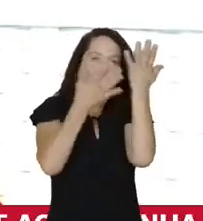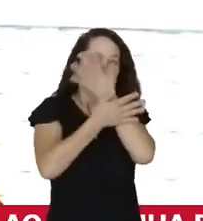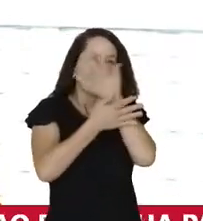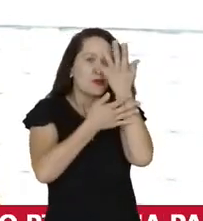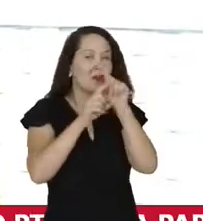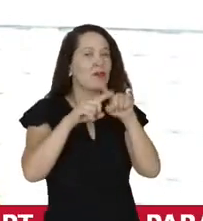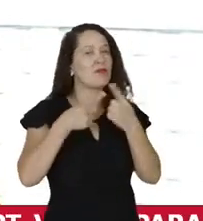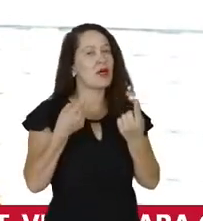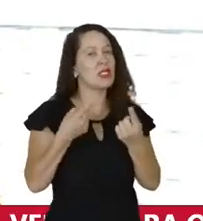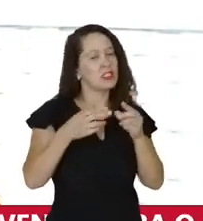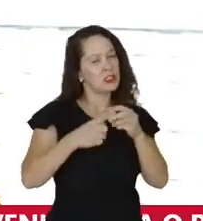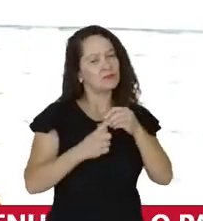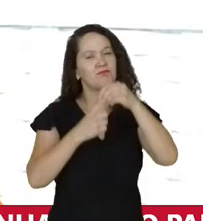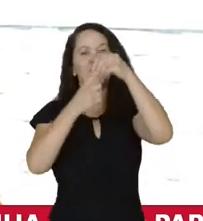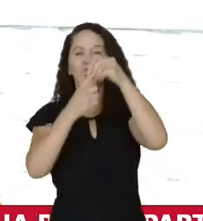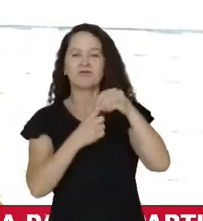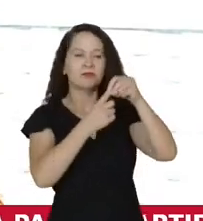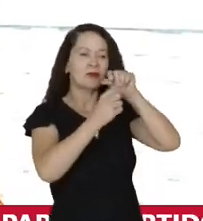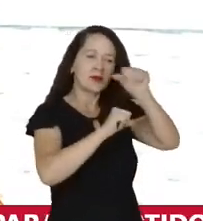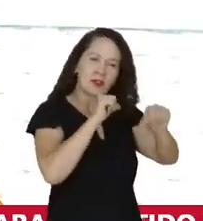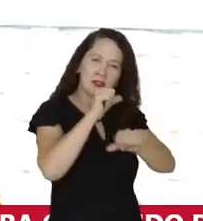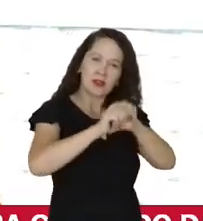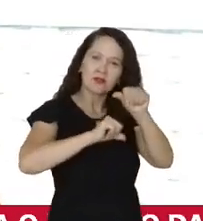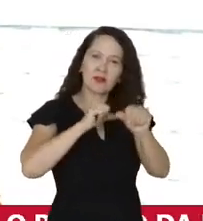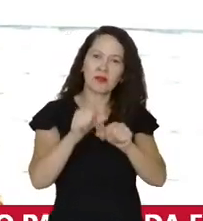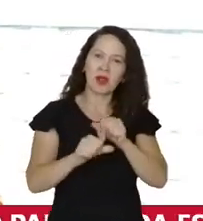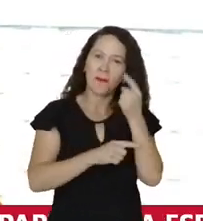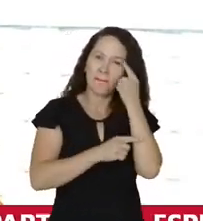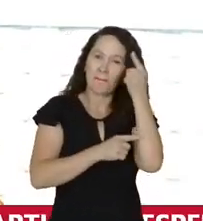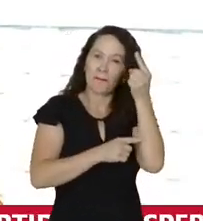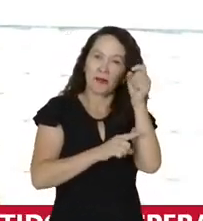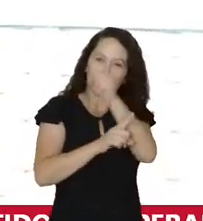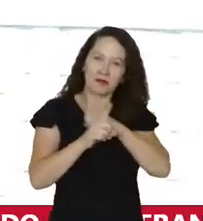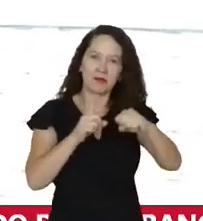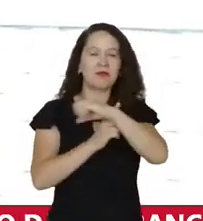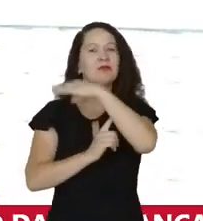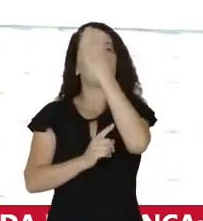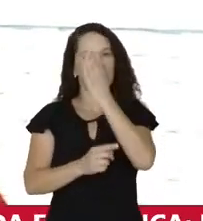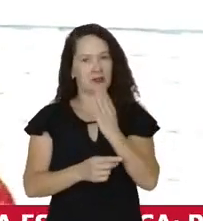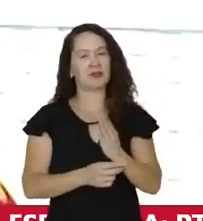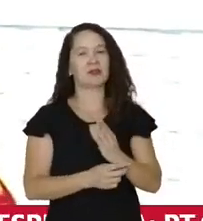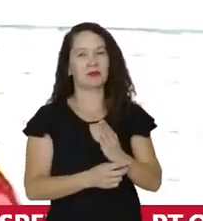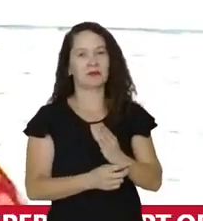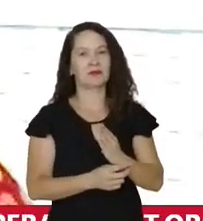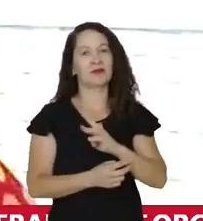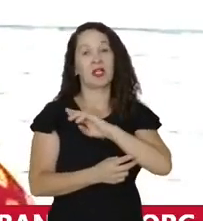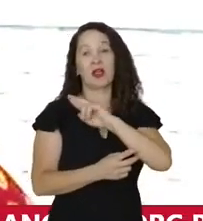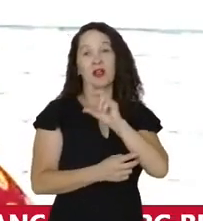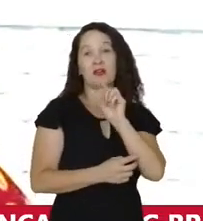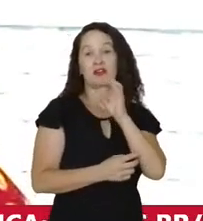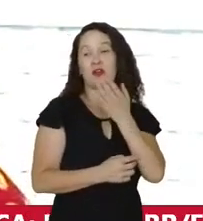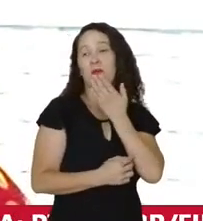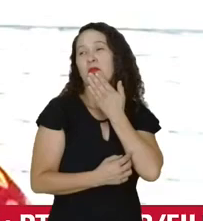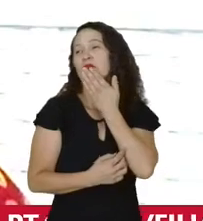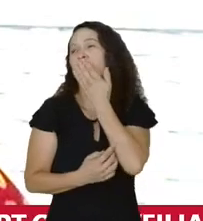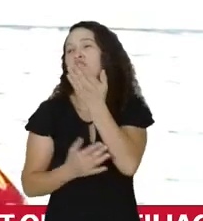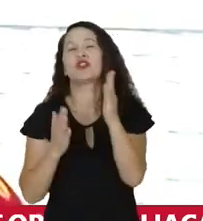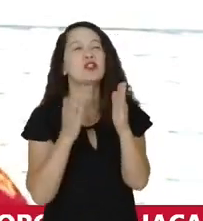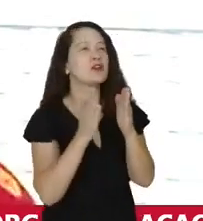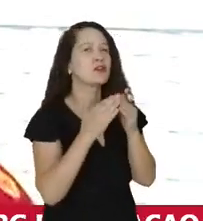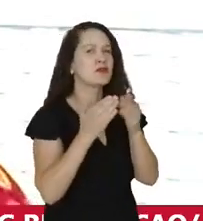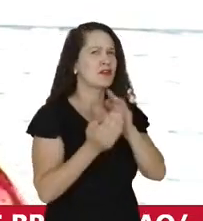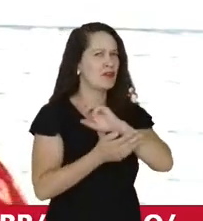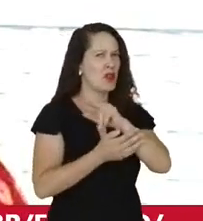mas ocupando lideranças para transformar a própria forma de pensar a sociedade brasileira. Não é um favor que